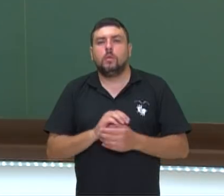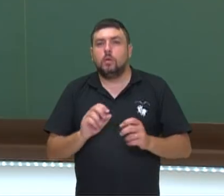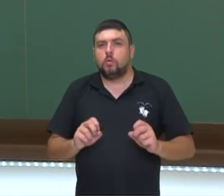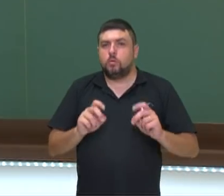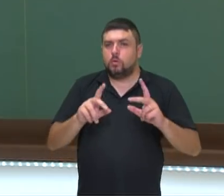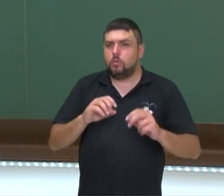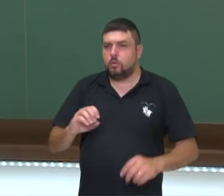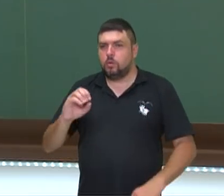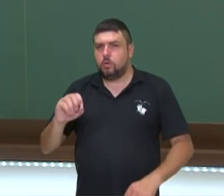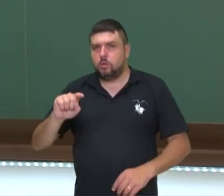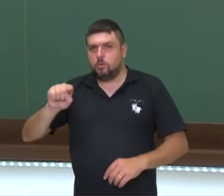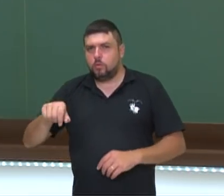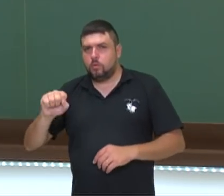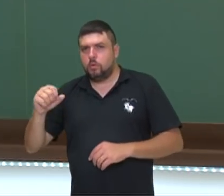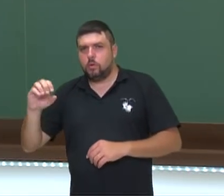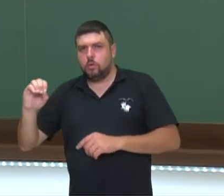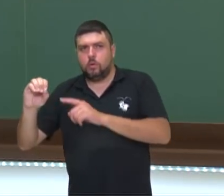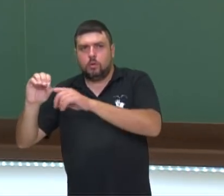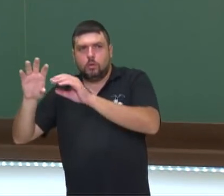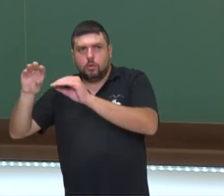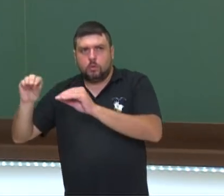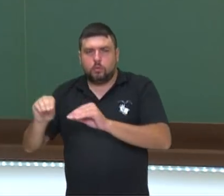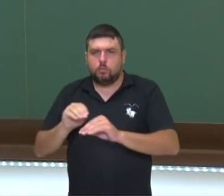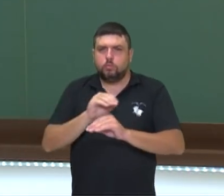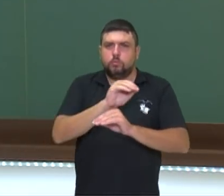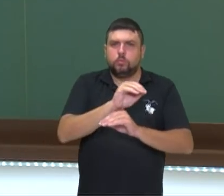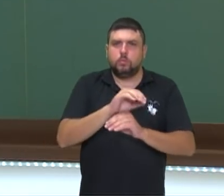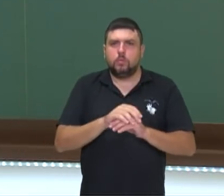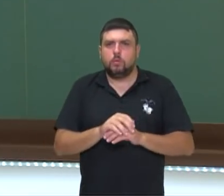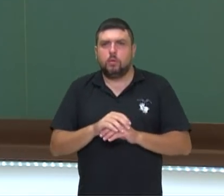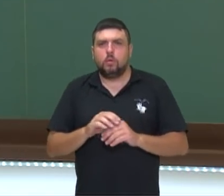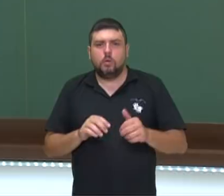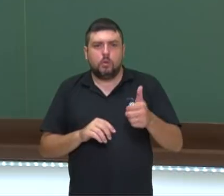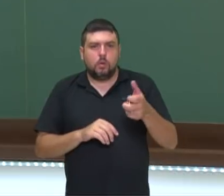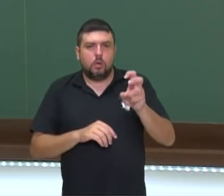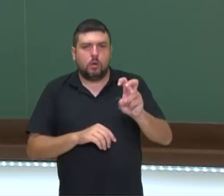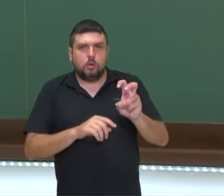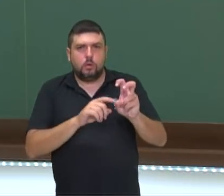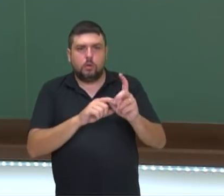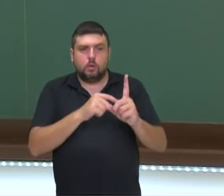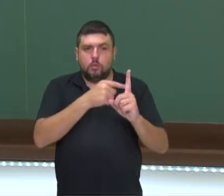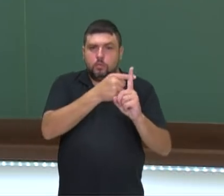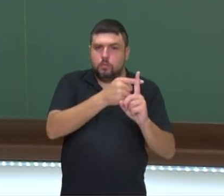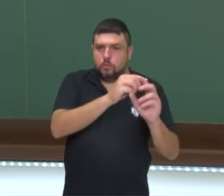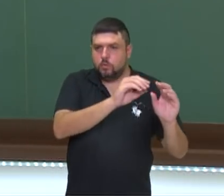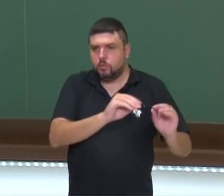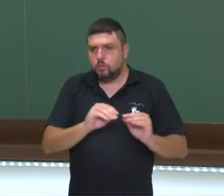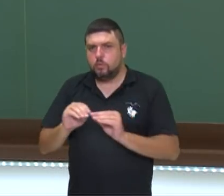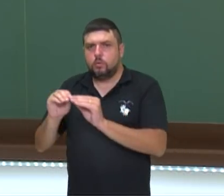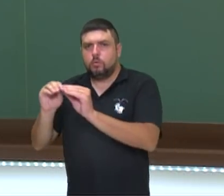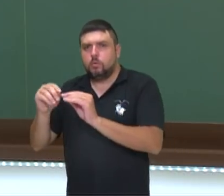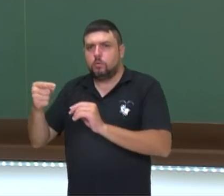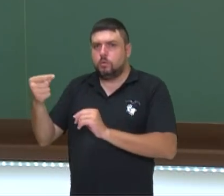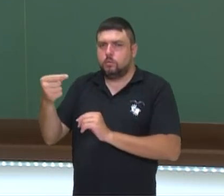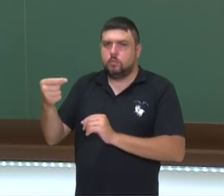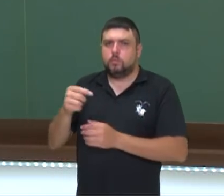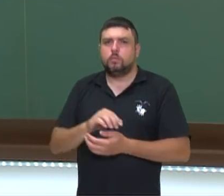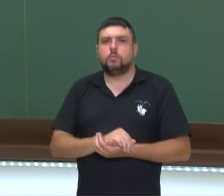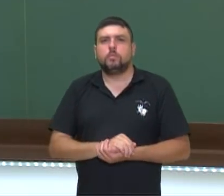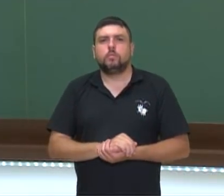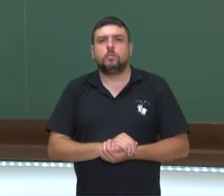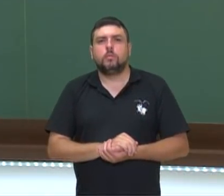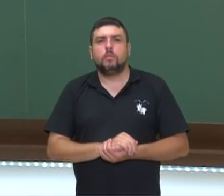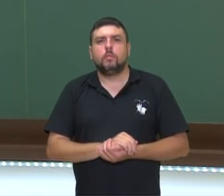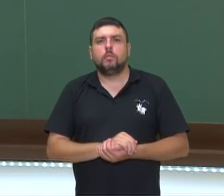sinal trocado para cá, o 15 estava positivo, passou para cá negativo. Então, 0,60